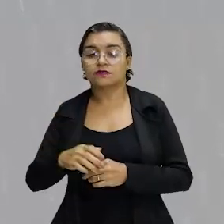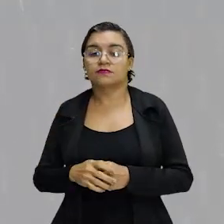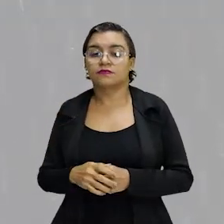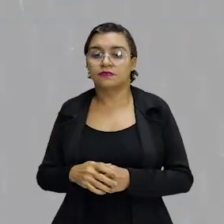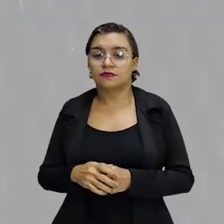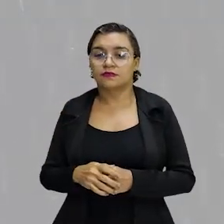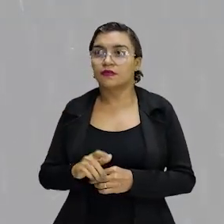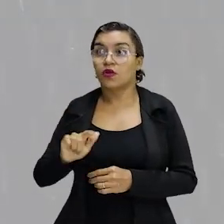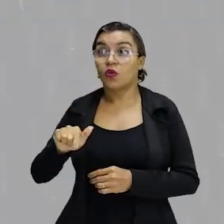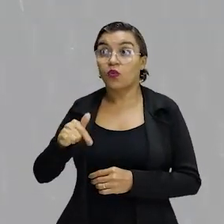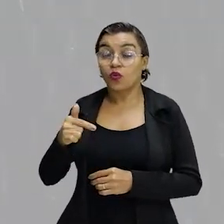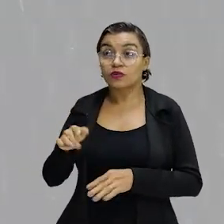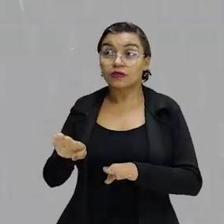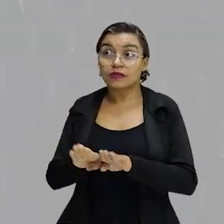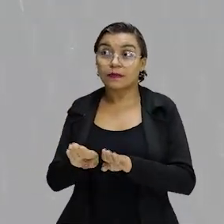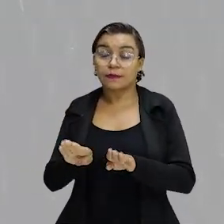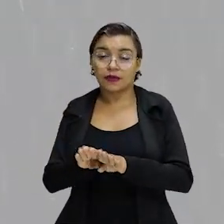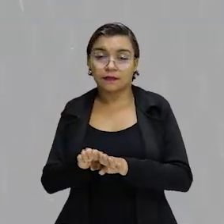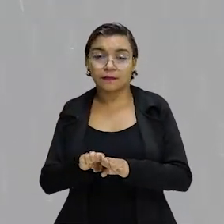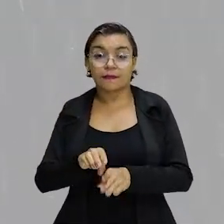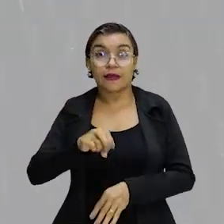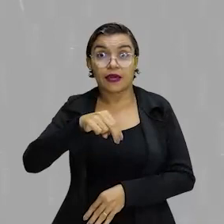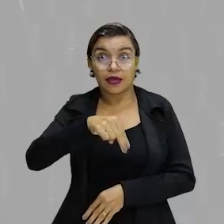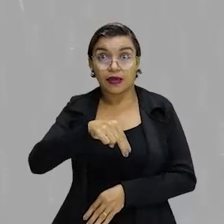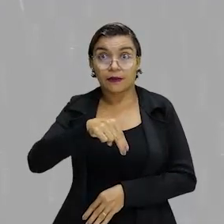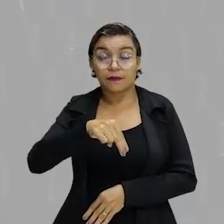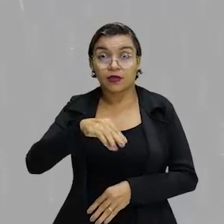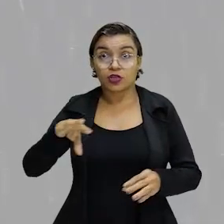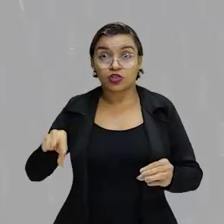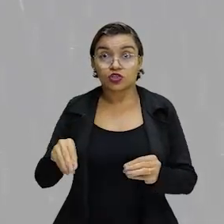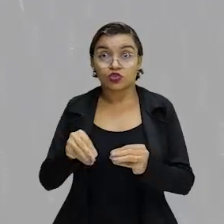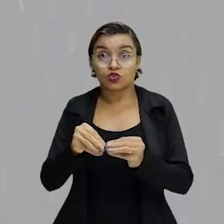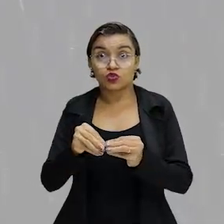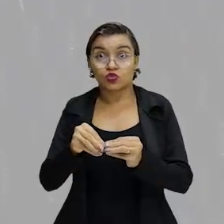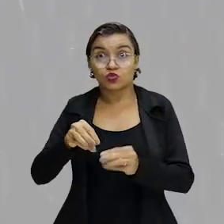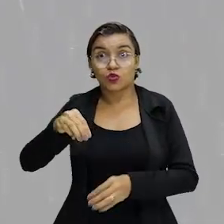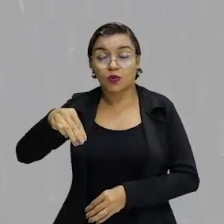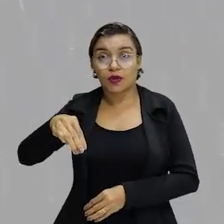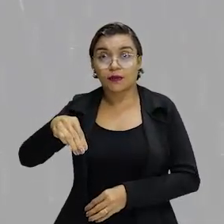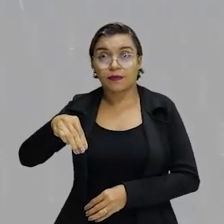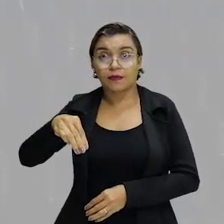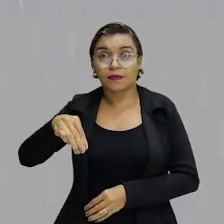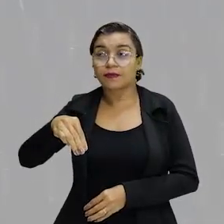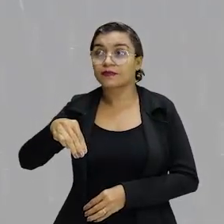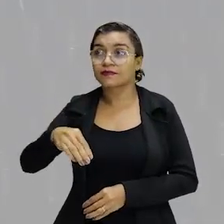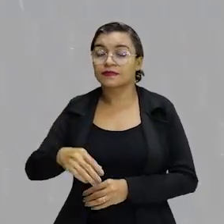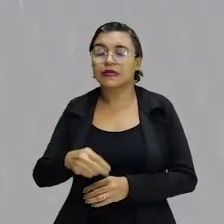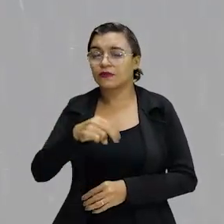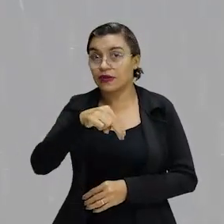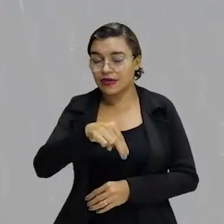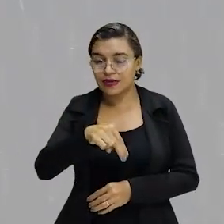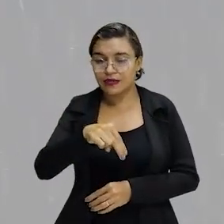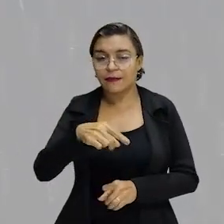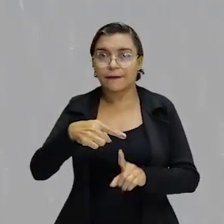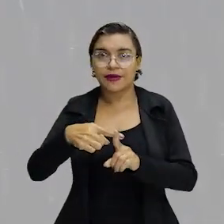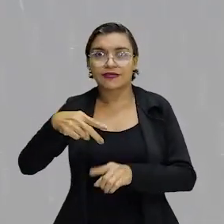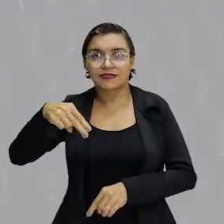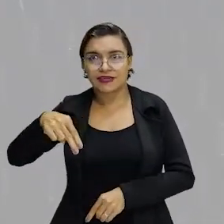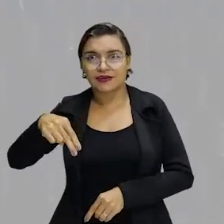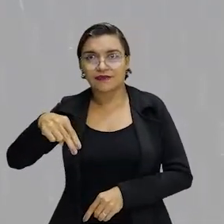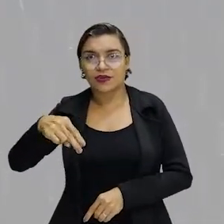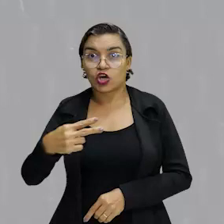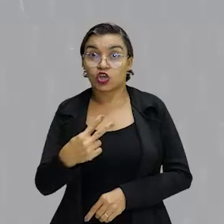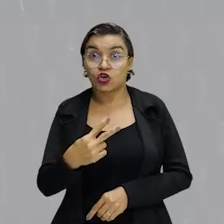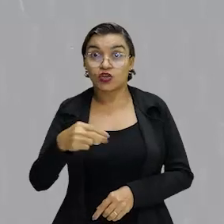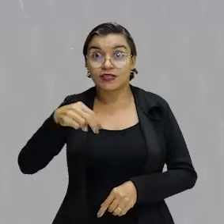pela letra N. Quando eu junto N com N, forma um indivíduo 2N, diploide. Indivíduos haploides, ao